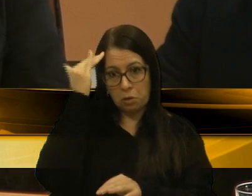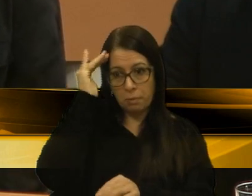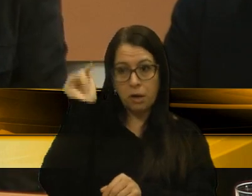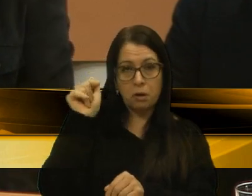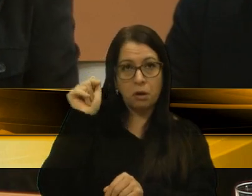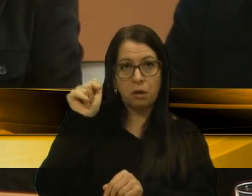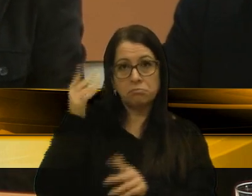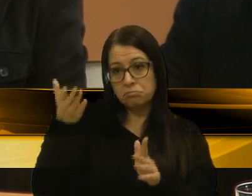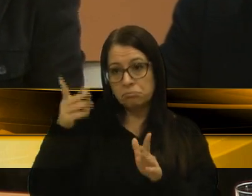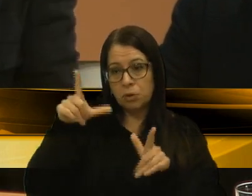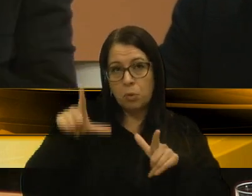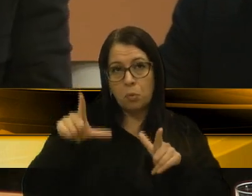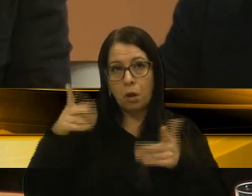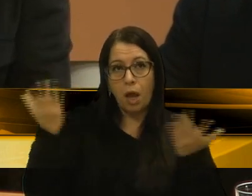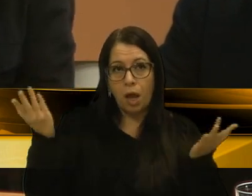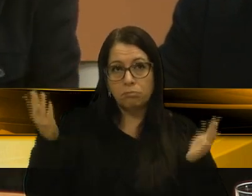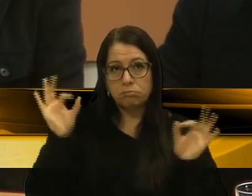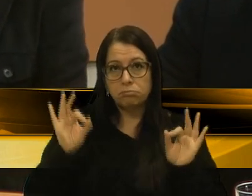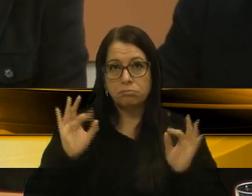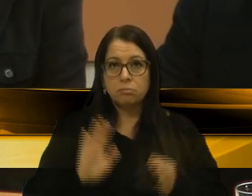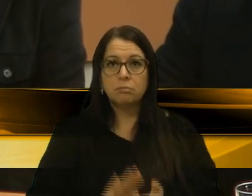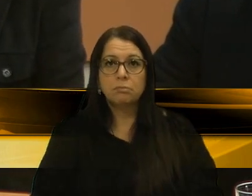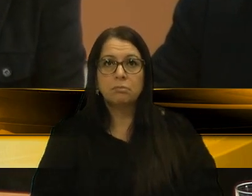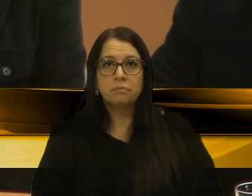dentro é o lugar adequado.